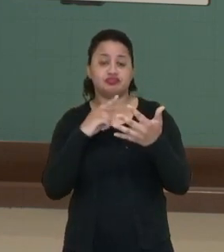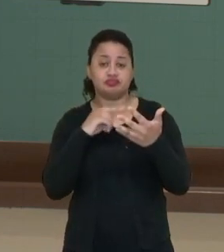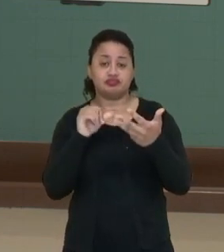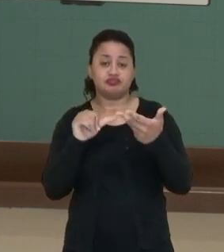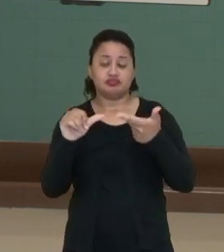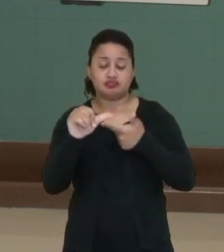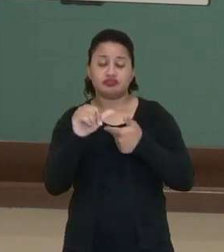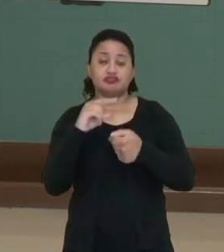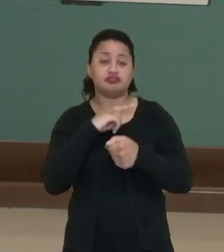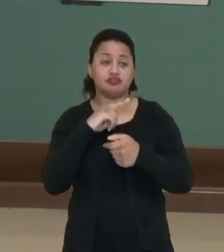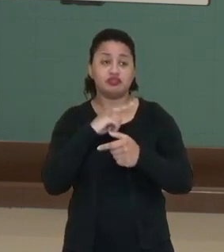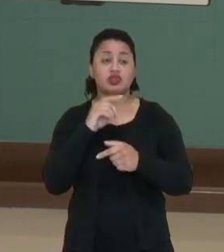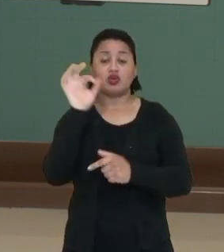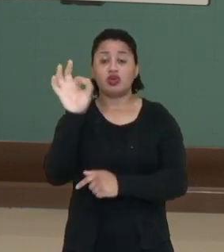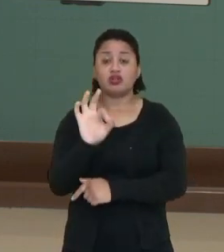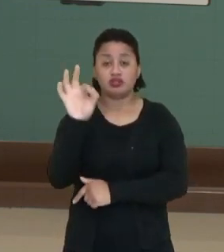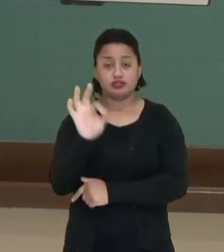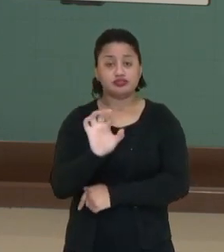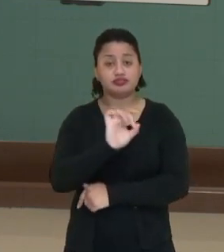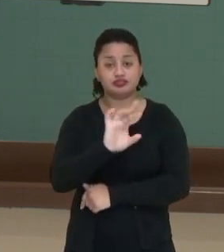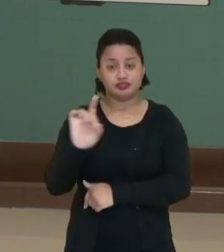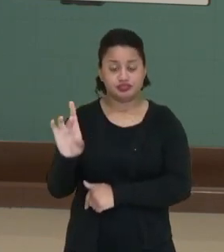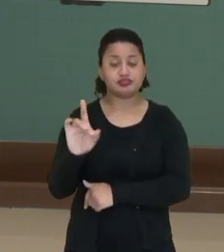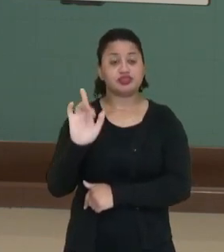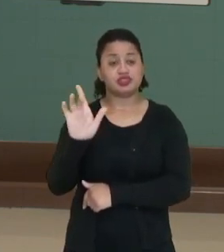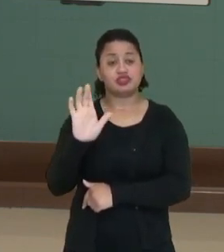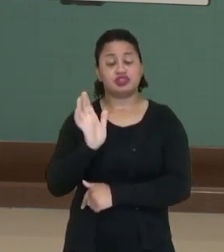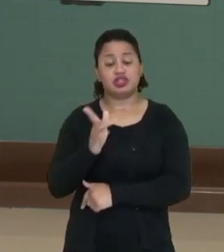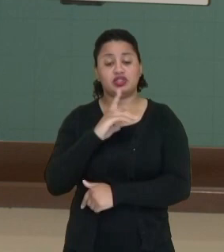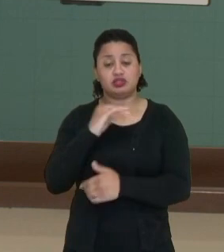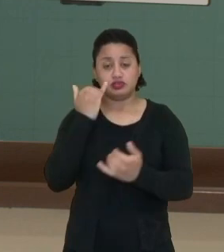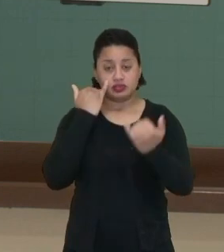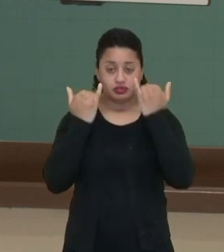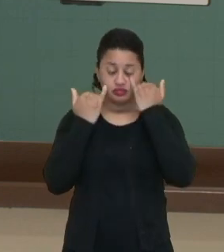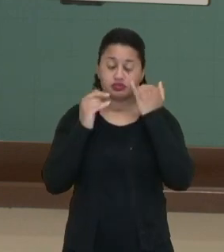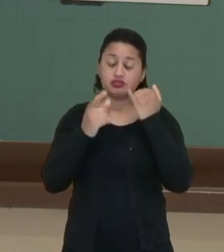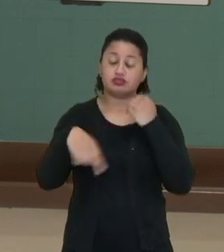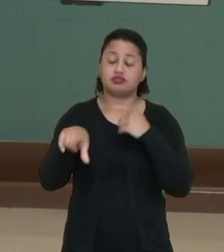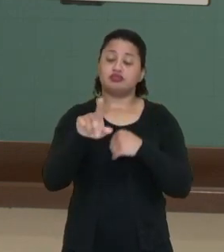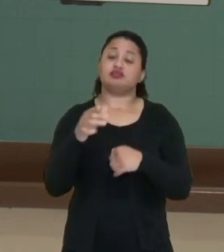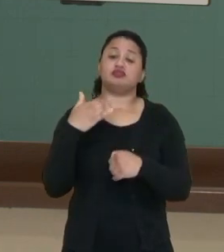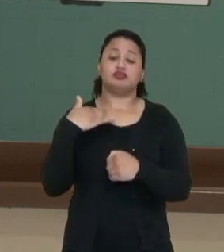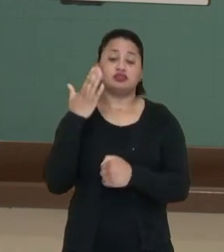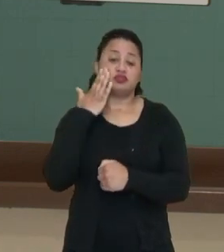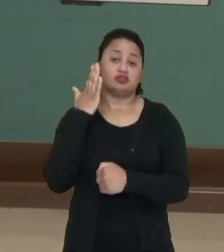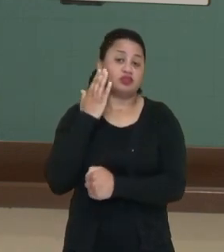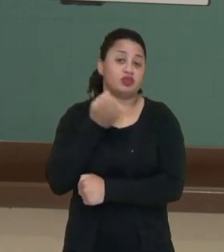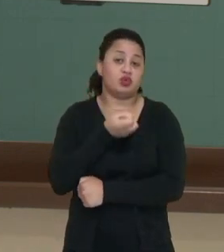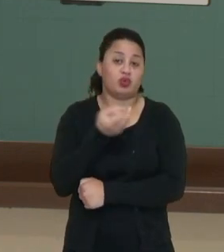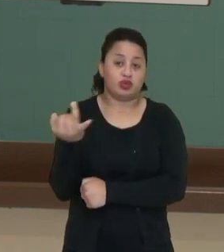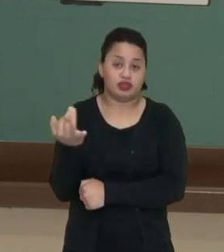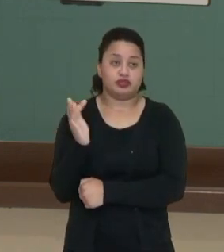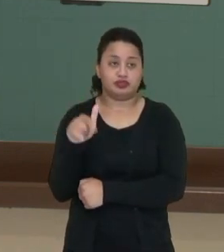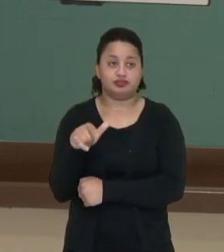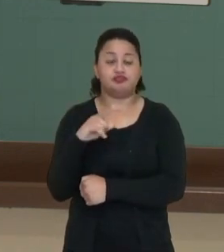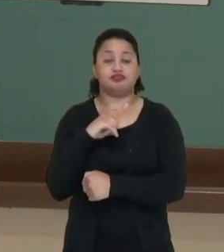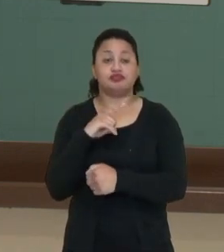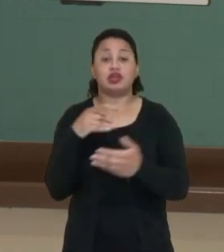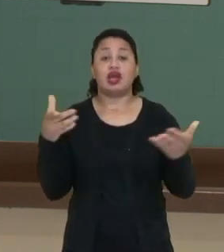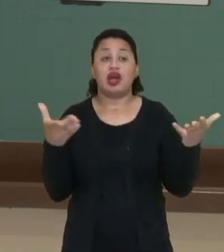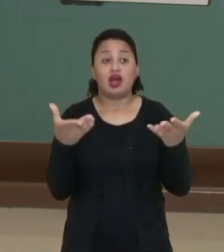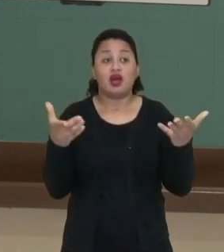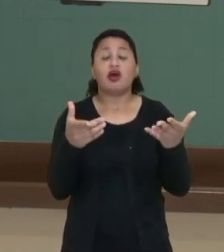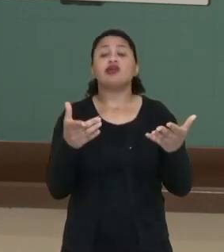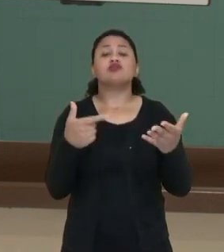porcentagem ali que cada um ocupa? Então, você já tem esses dados aqui para você já ter uma noção, né, de quanto é. Agora eu vou propor